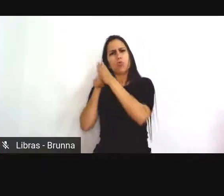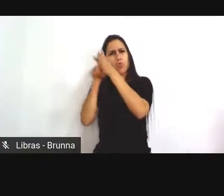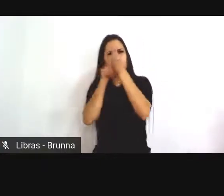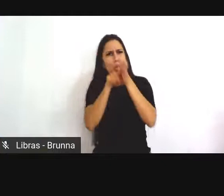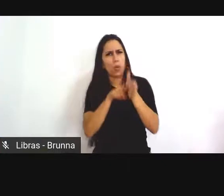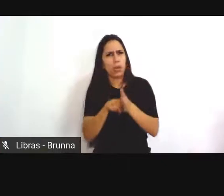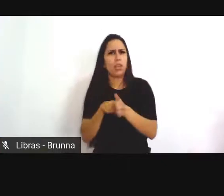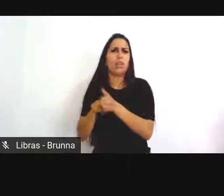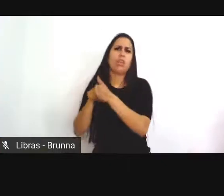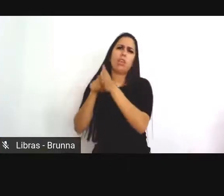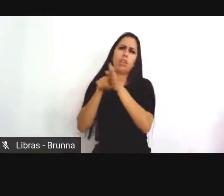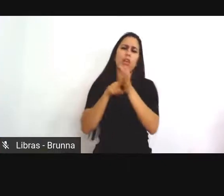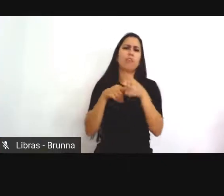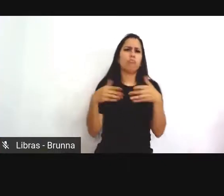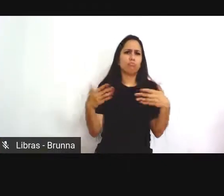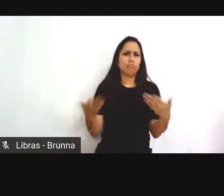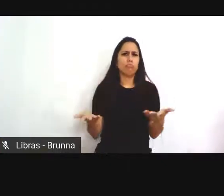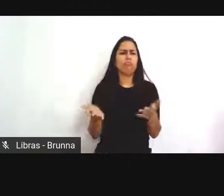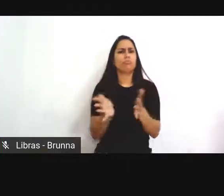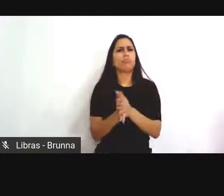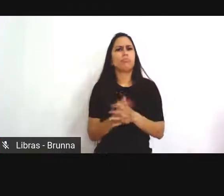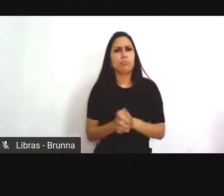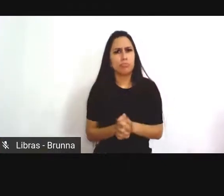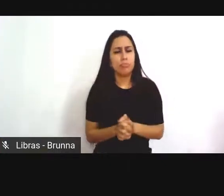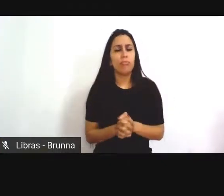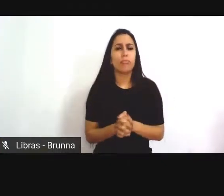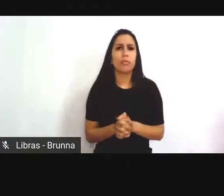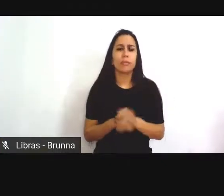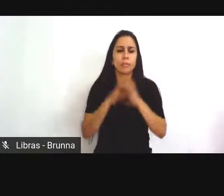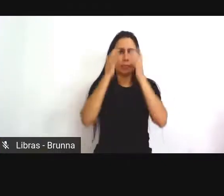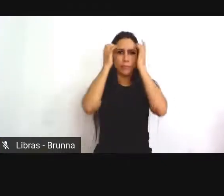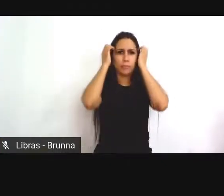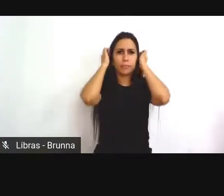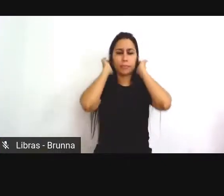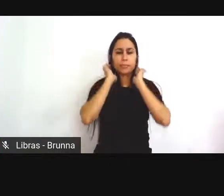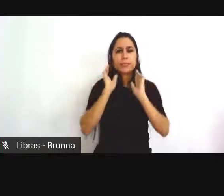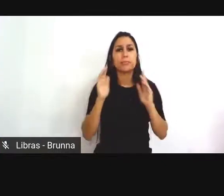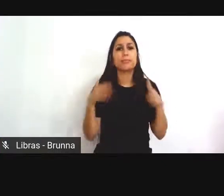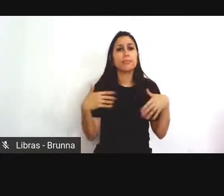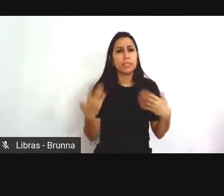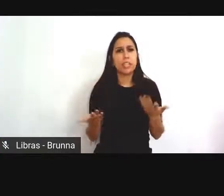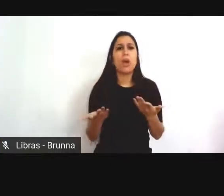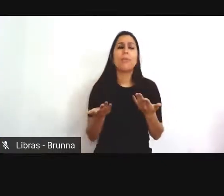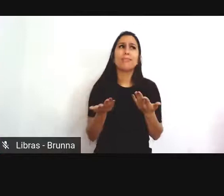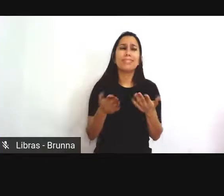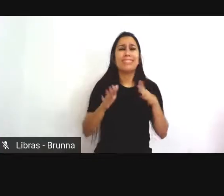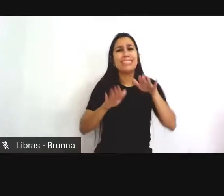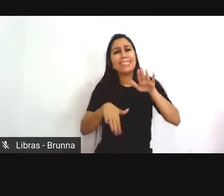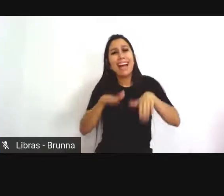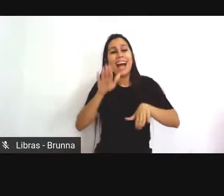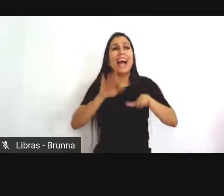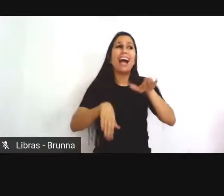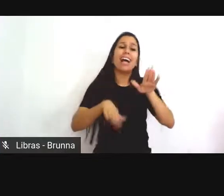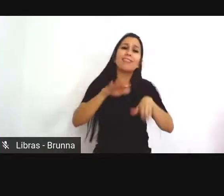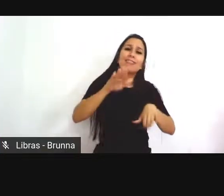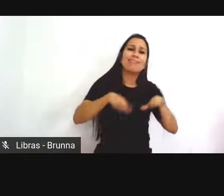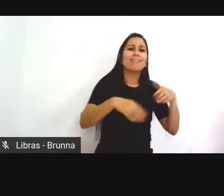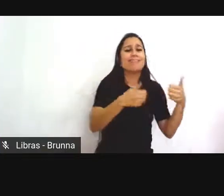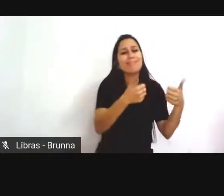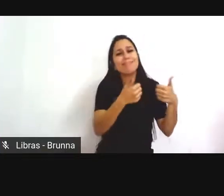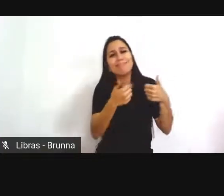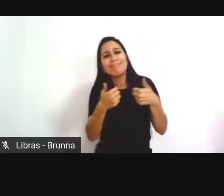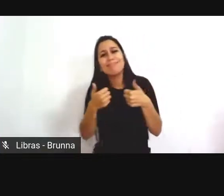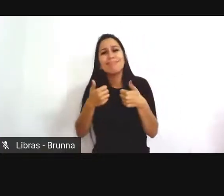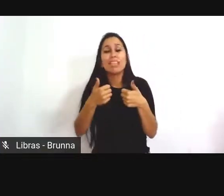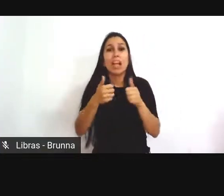estava, desse ponto de vista, um pouco raso, né? Um pouco rotineiro demais. Eu queria mergulhar no mundo acadêmico,